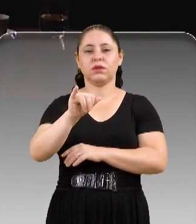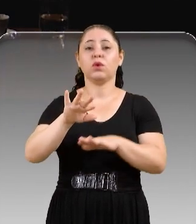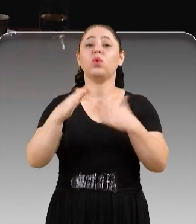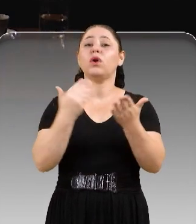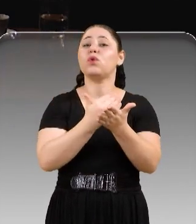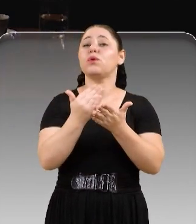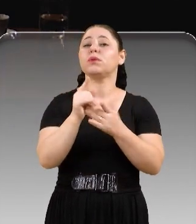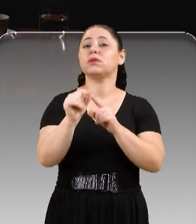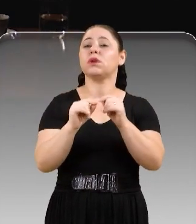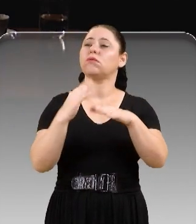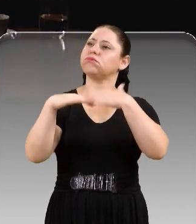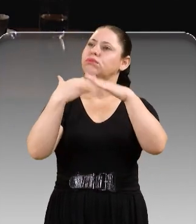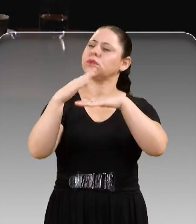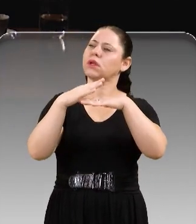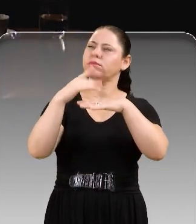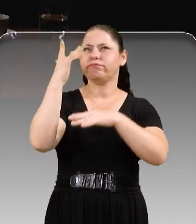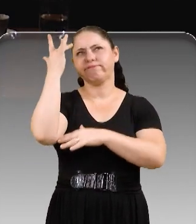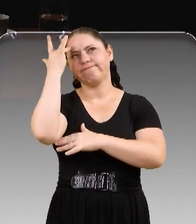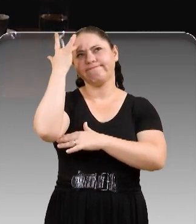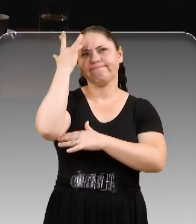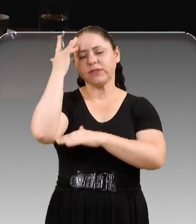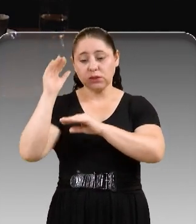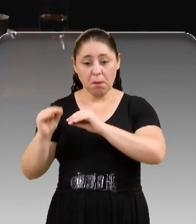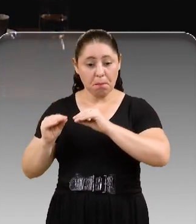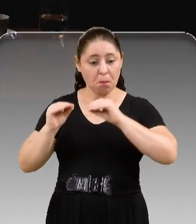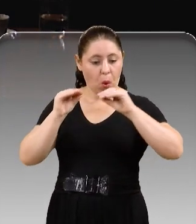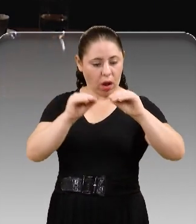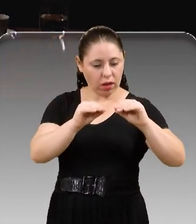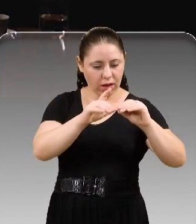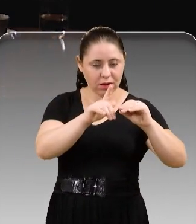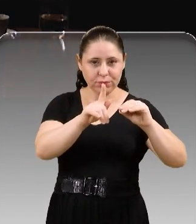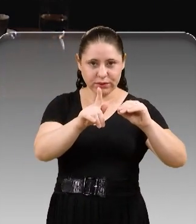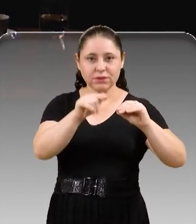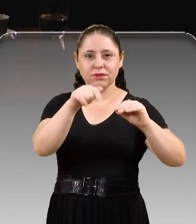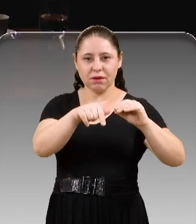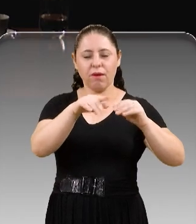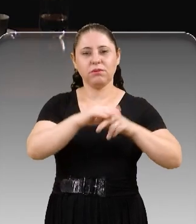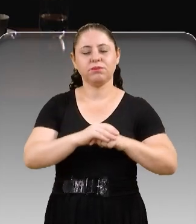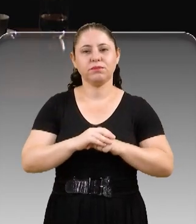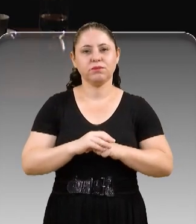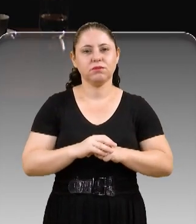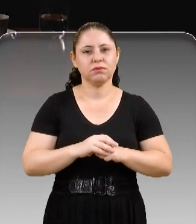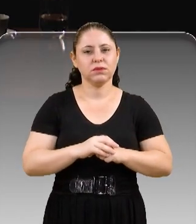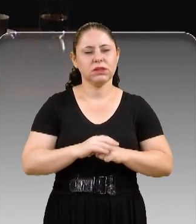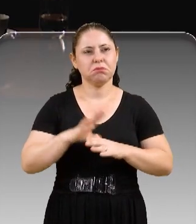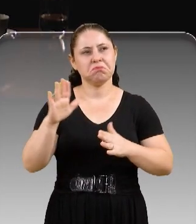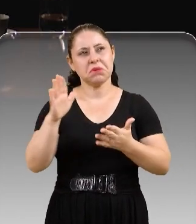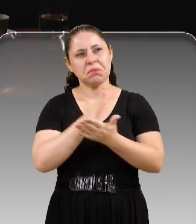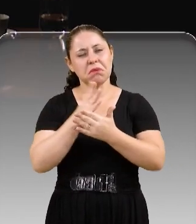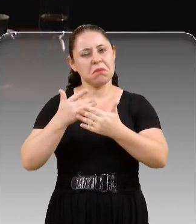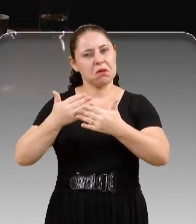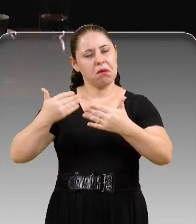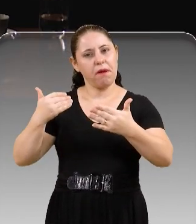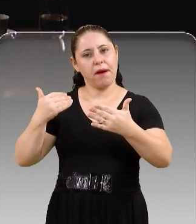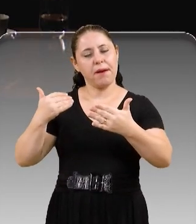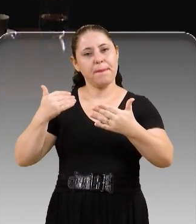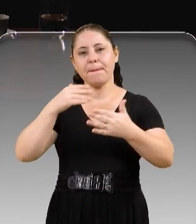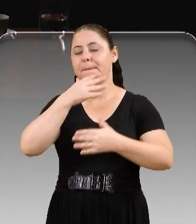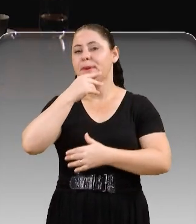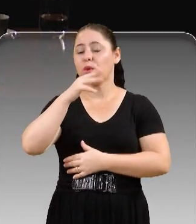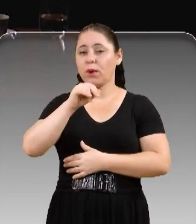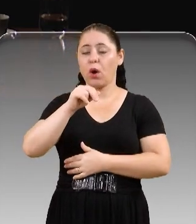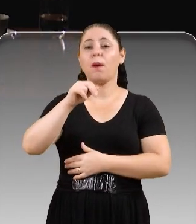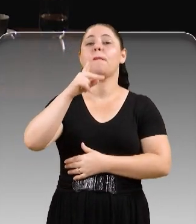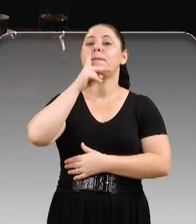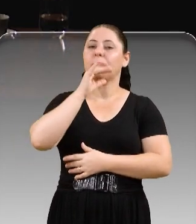foi que eu comecei a desenvolver e vir para Campo Grande. Com a vinda para Campo Grande, passado algum tempo, meus